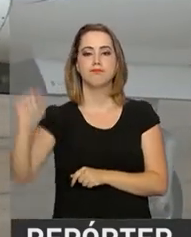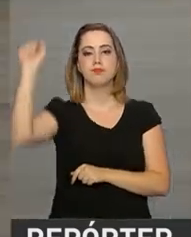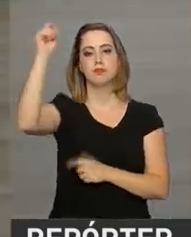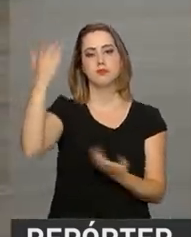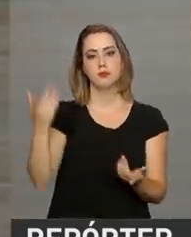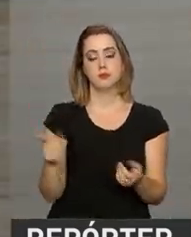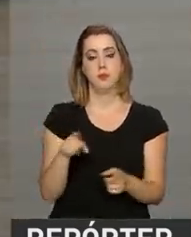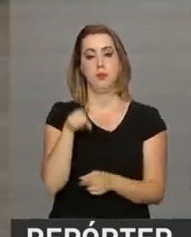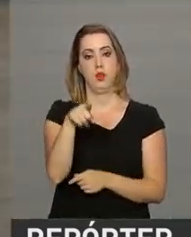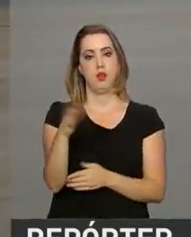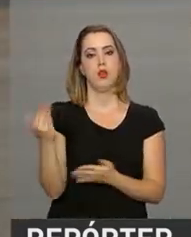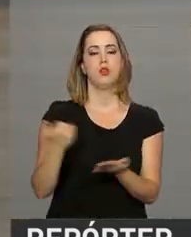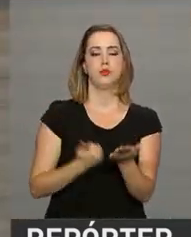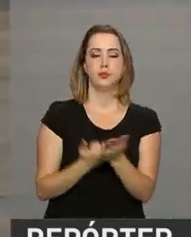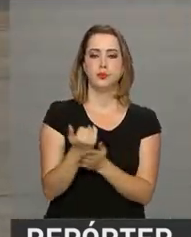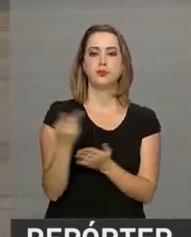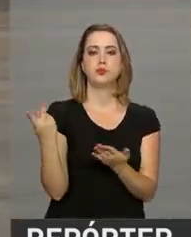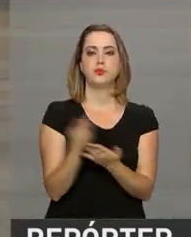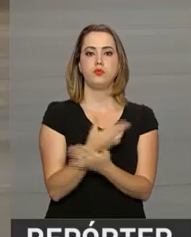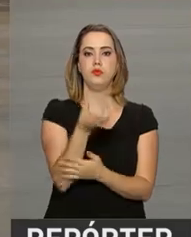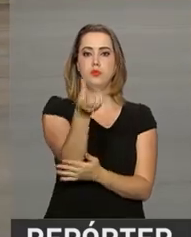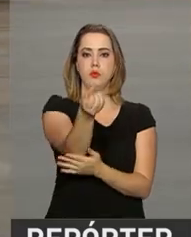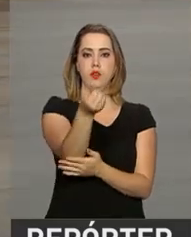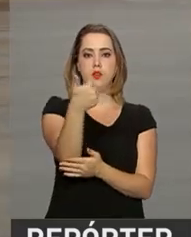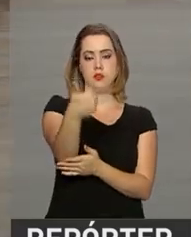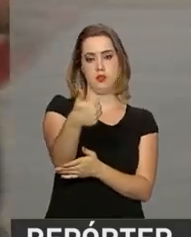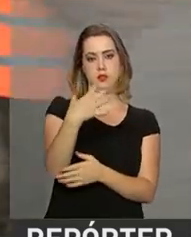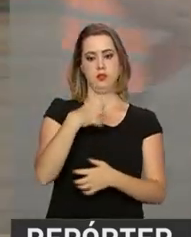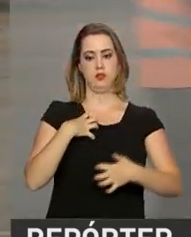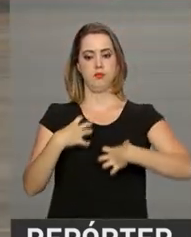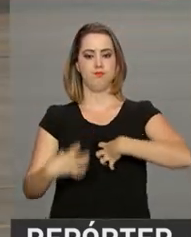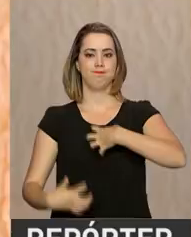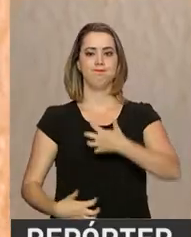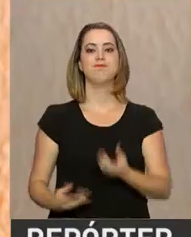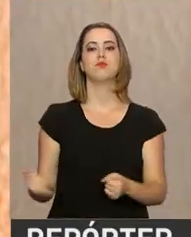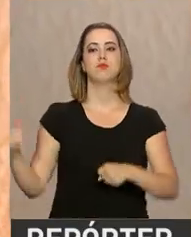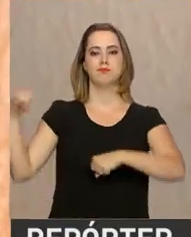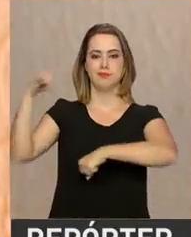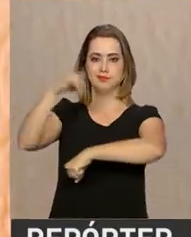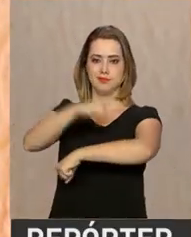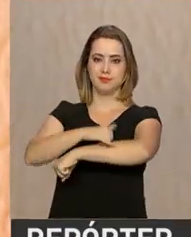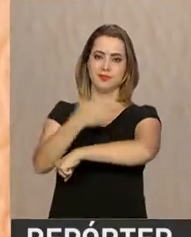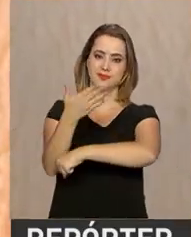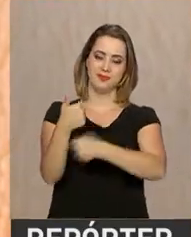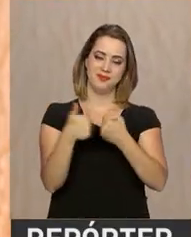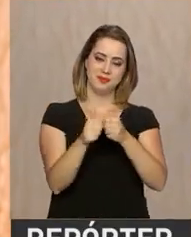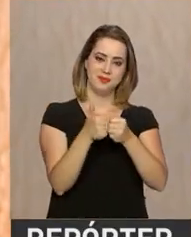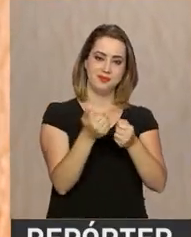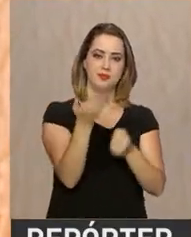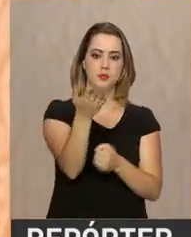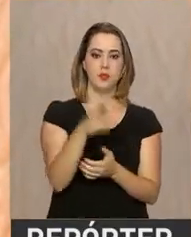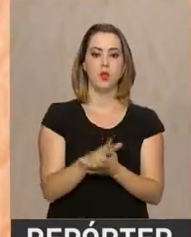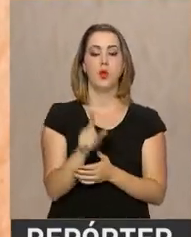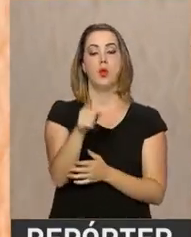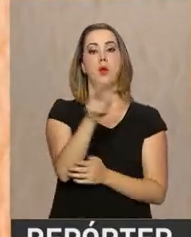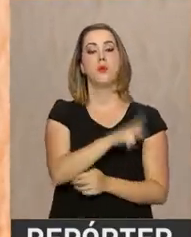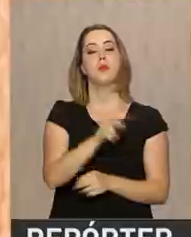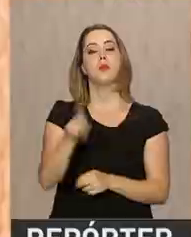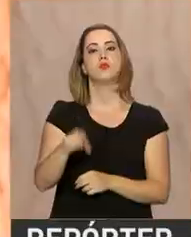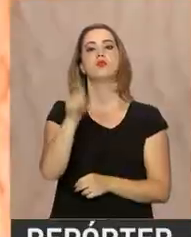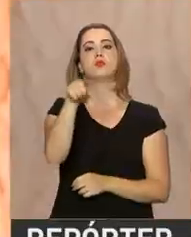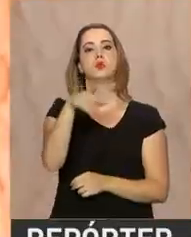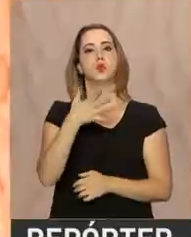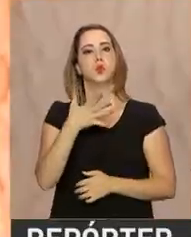nacional de lá para cá foram 61 órgãos transportados para a pedagoga Érica um ato de